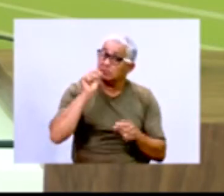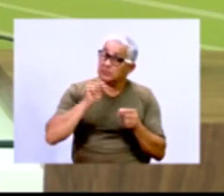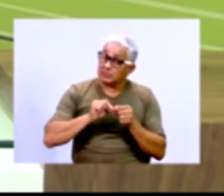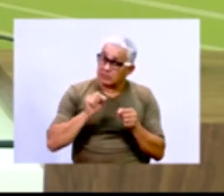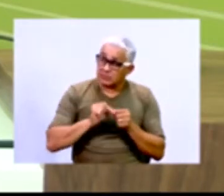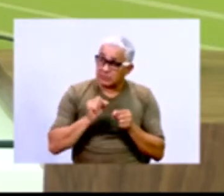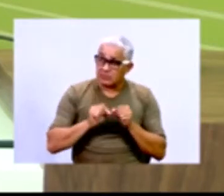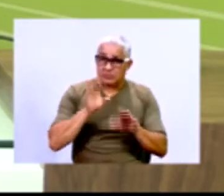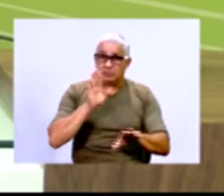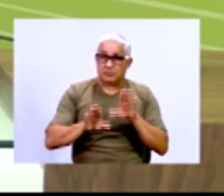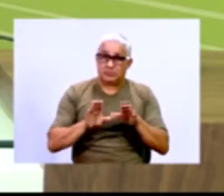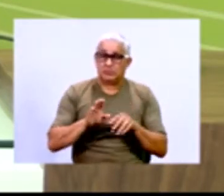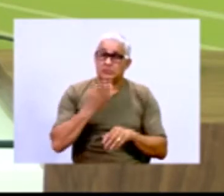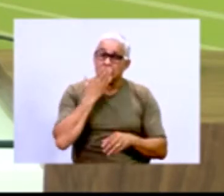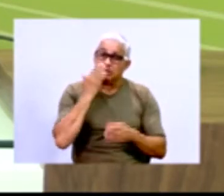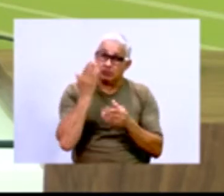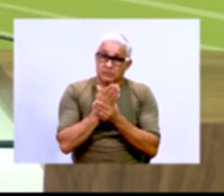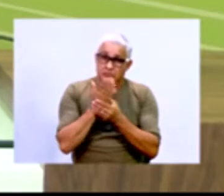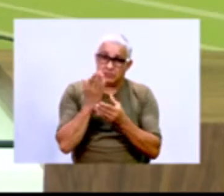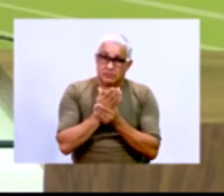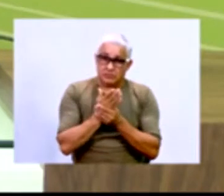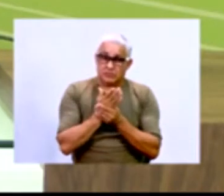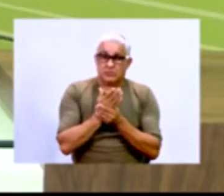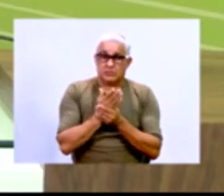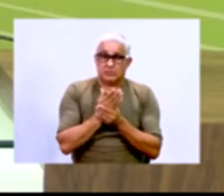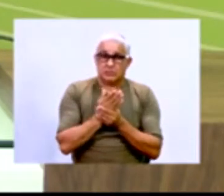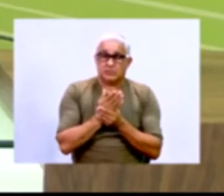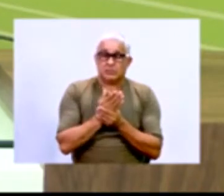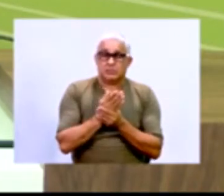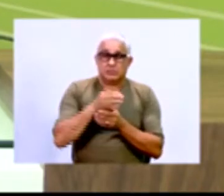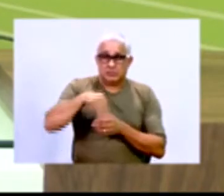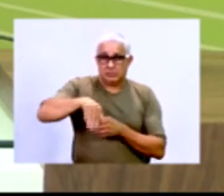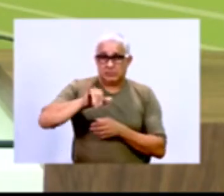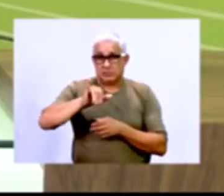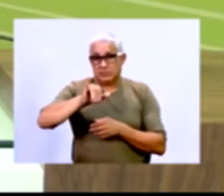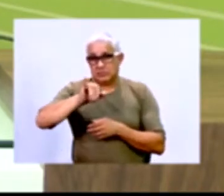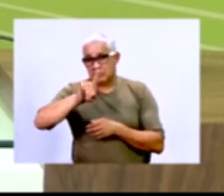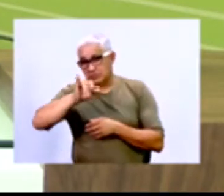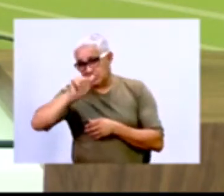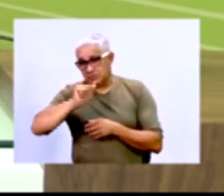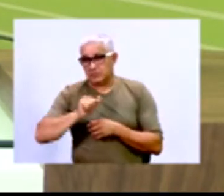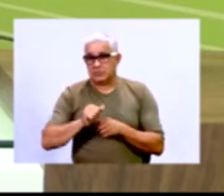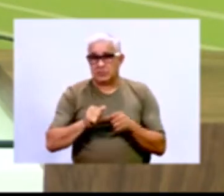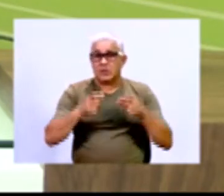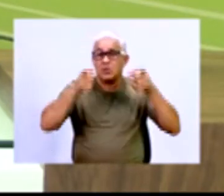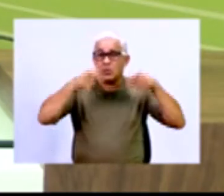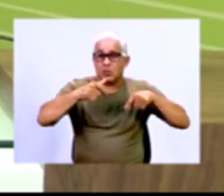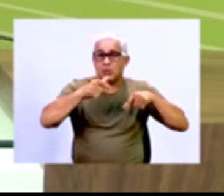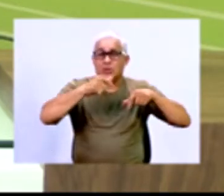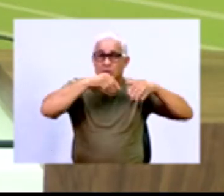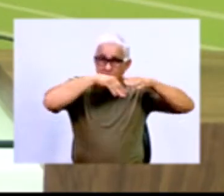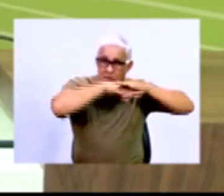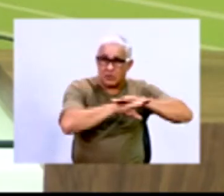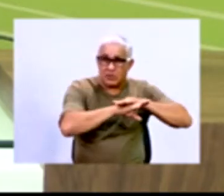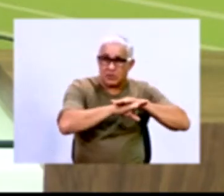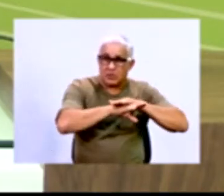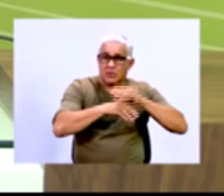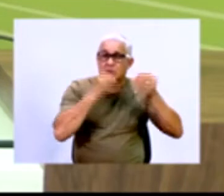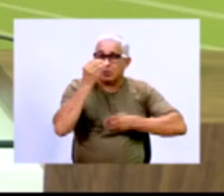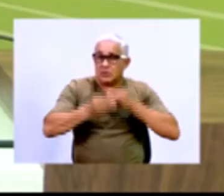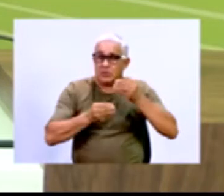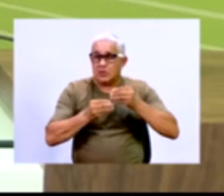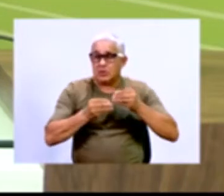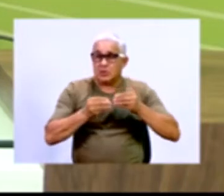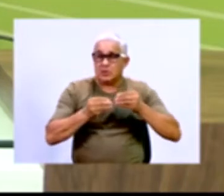fazer, dependendo do tipo de arquivo que eu vou gerar, dependendo do tipo de mídia que vai ser armazenado aquele arquivo, onde que eu vou guardar, onde vai ser executado,